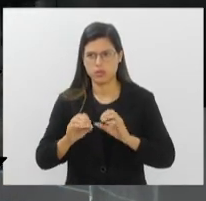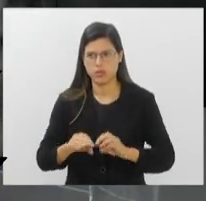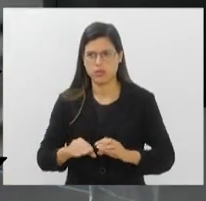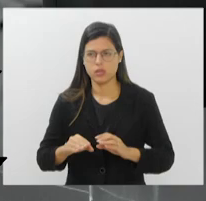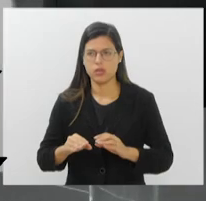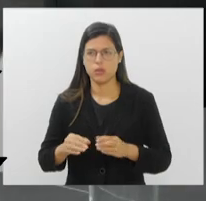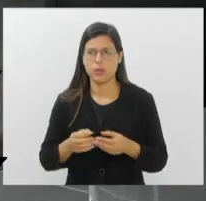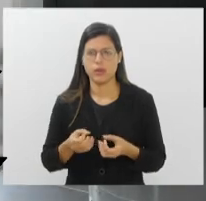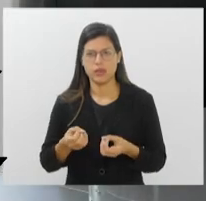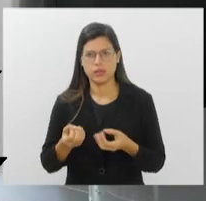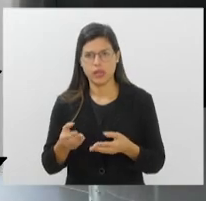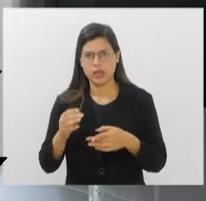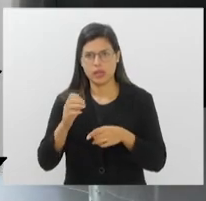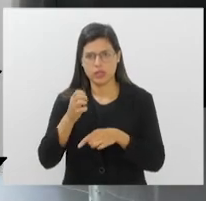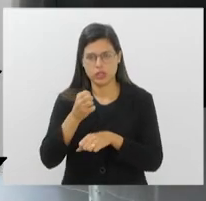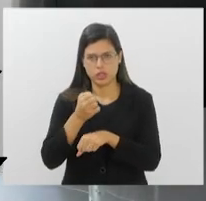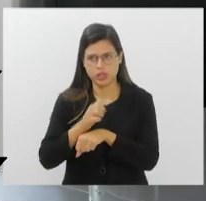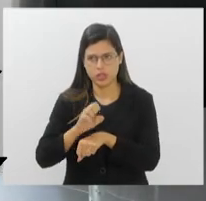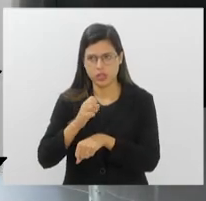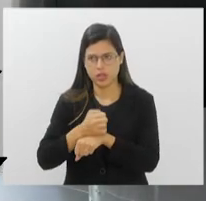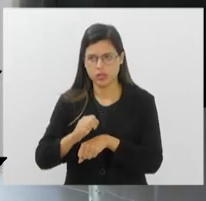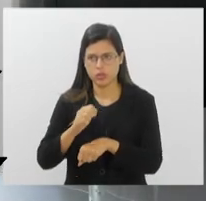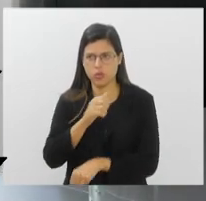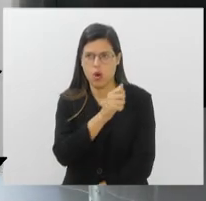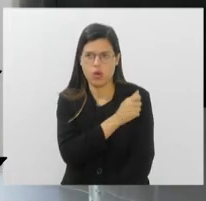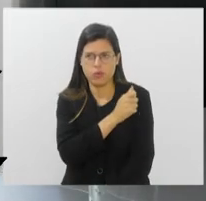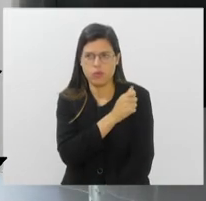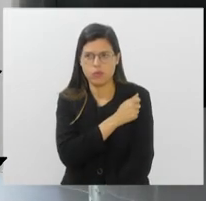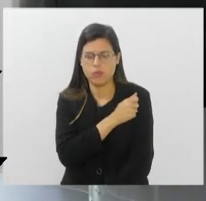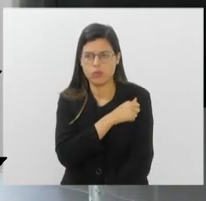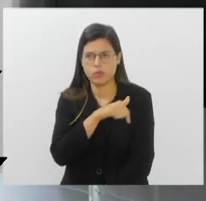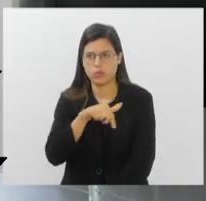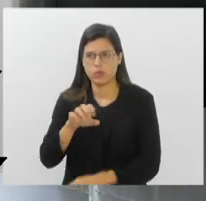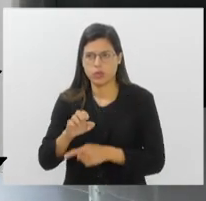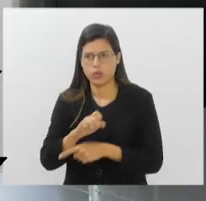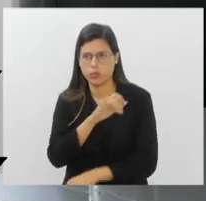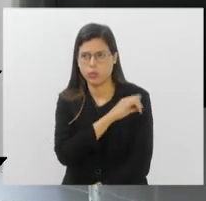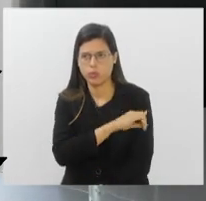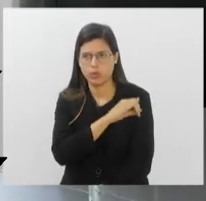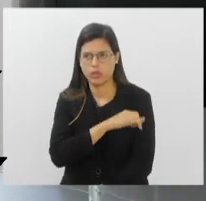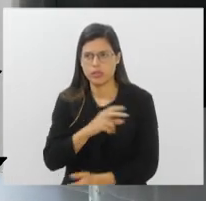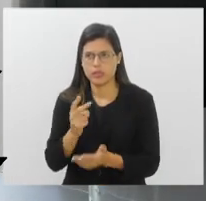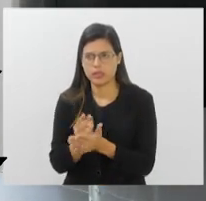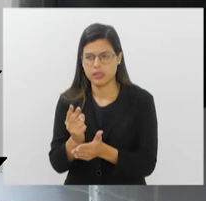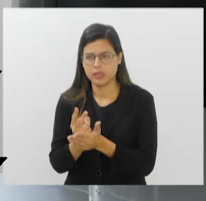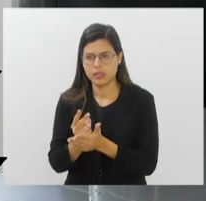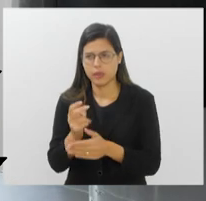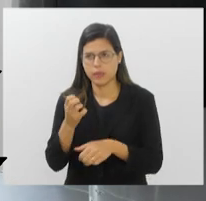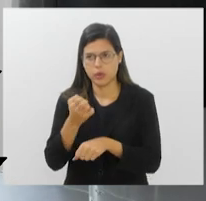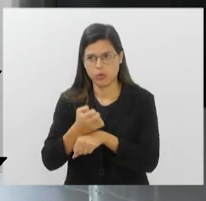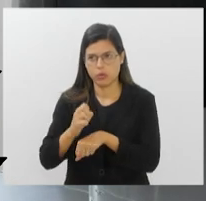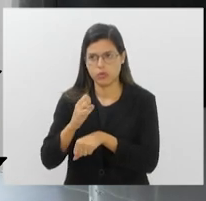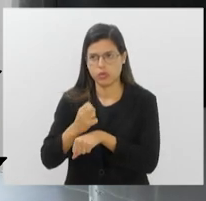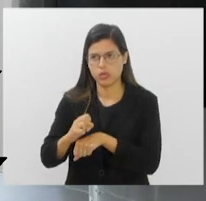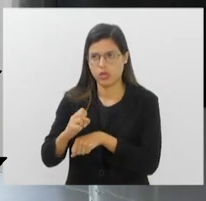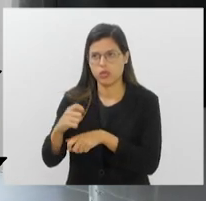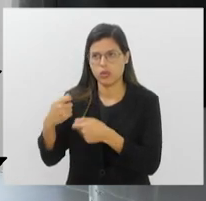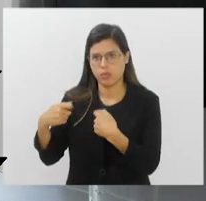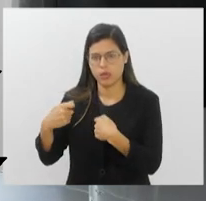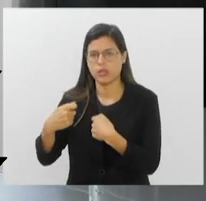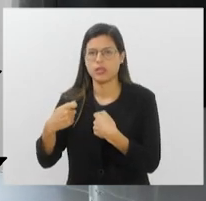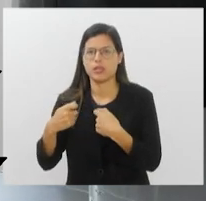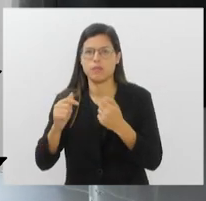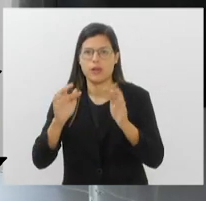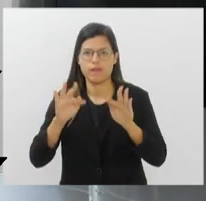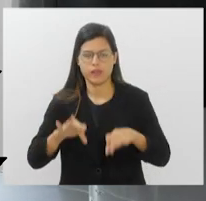viabilizarem estágio aos estudantes no âmbito do Estado do Rio de Janeiro, sempre que o estágio for exigido de forma compulsória para fins de conclusão